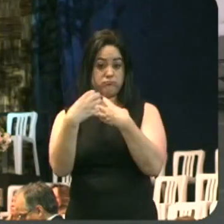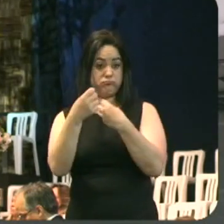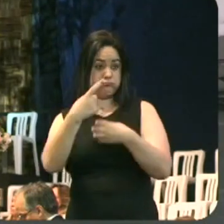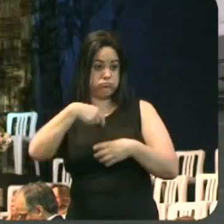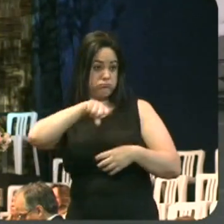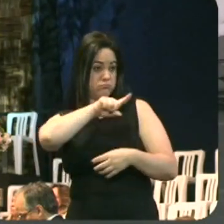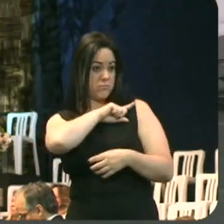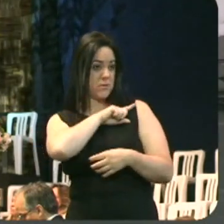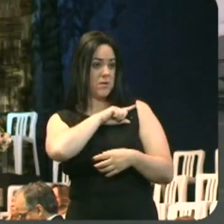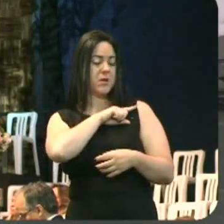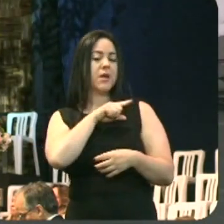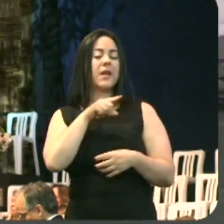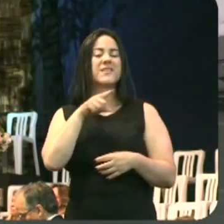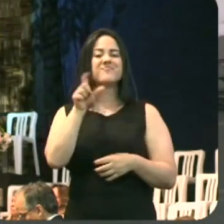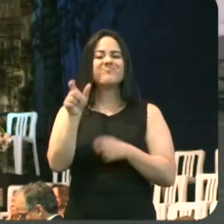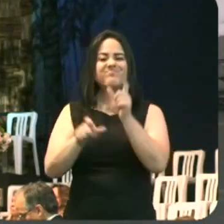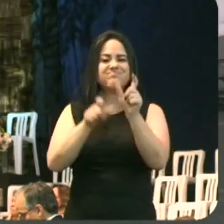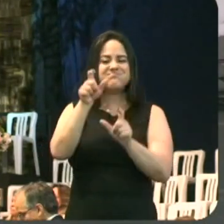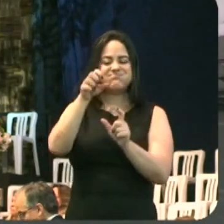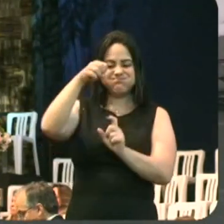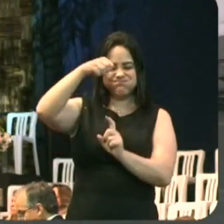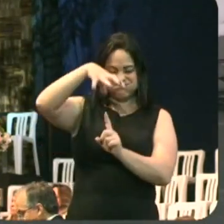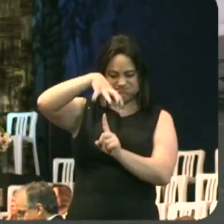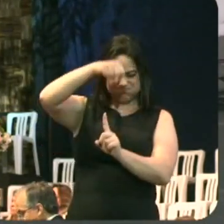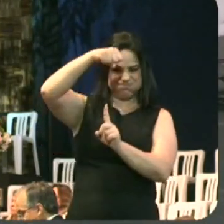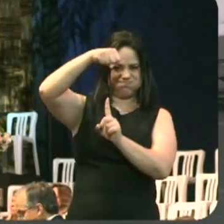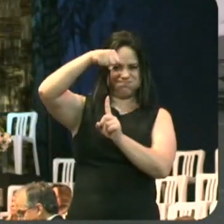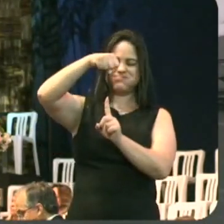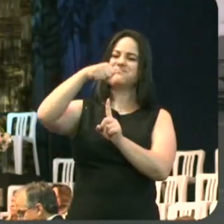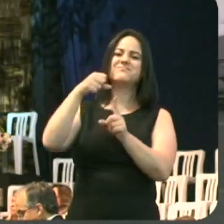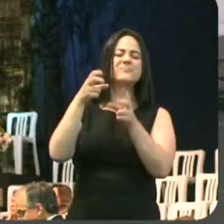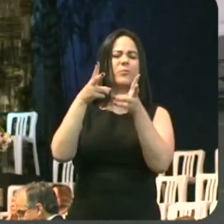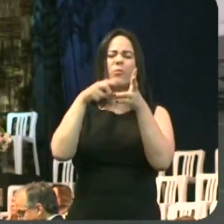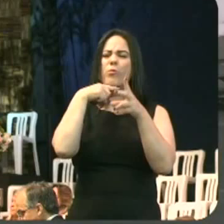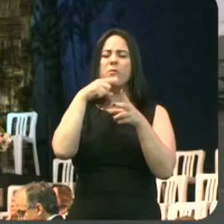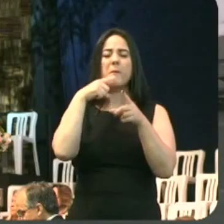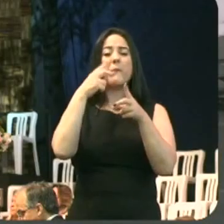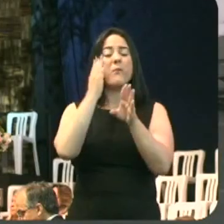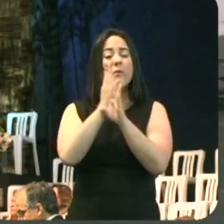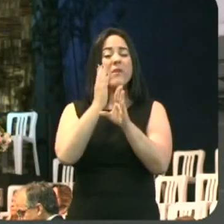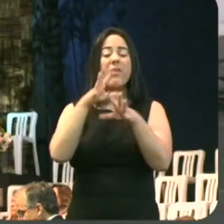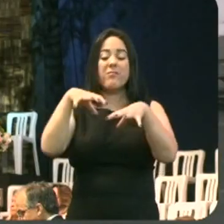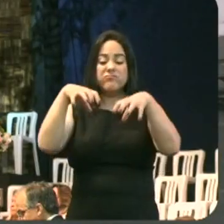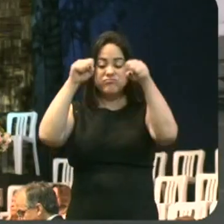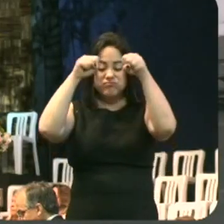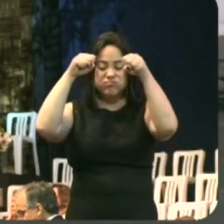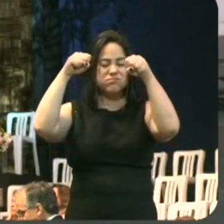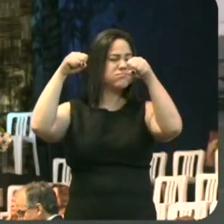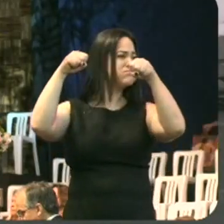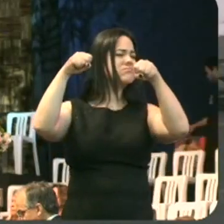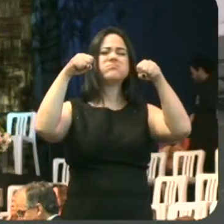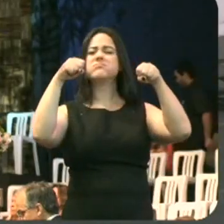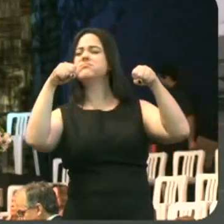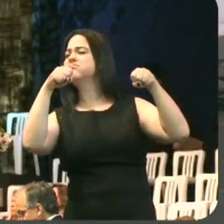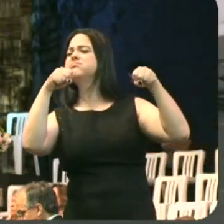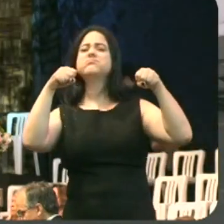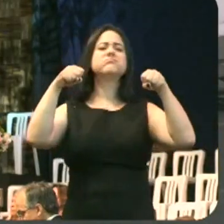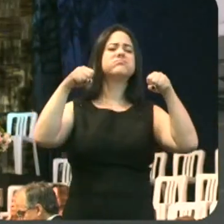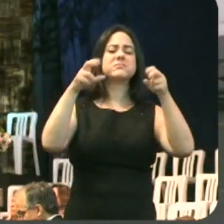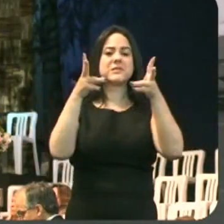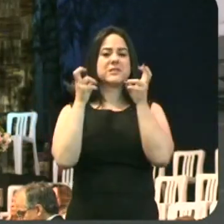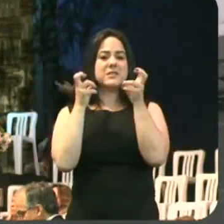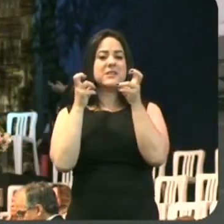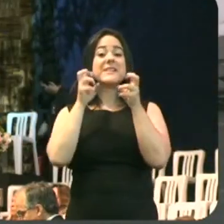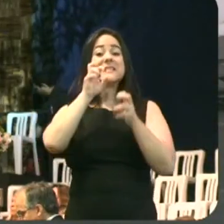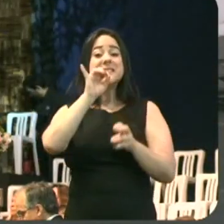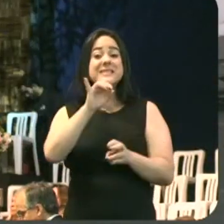que eles não conseguem enxergar por causa da escuridão que os envolve. E se